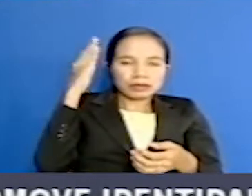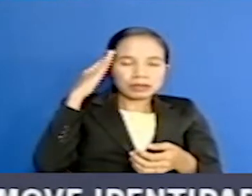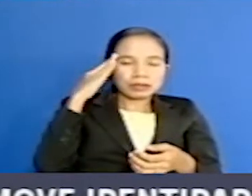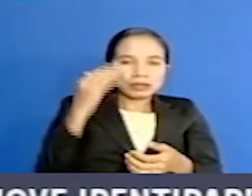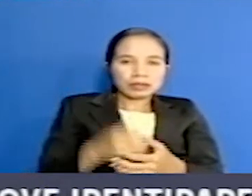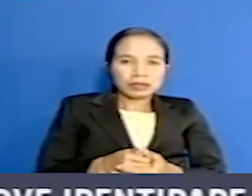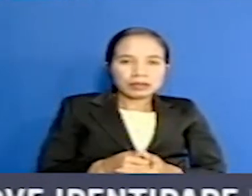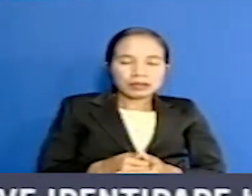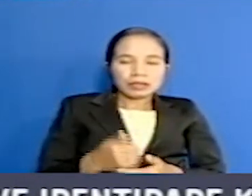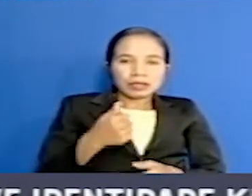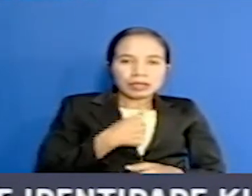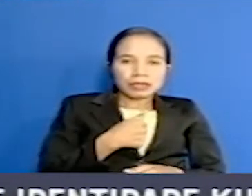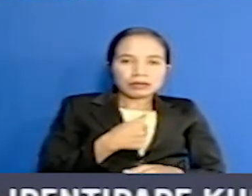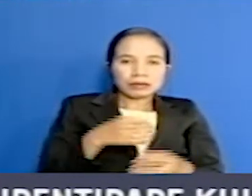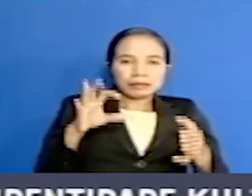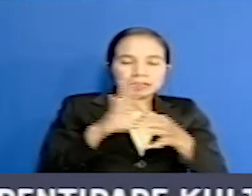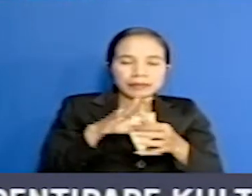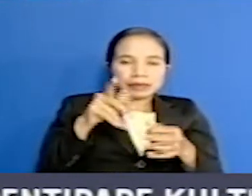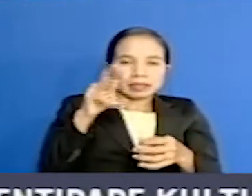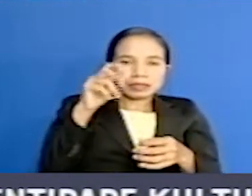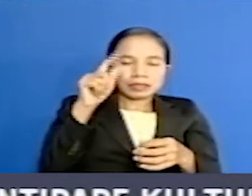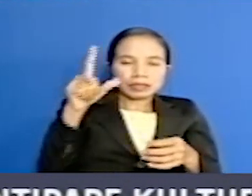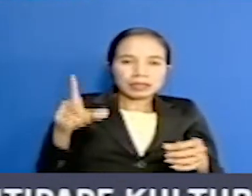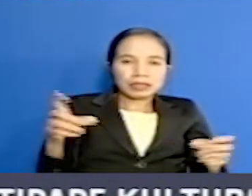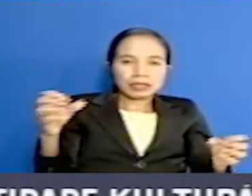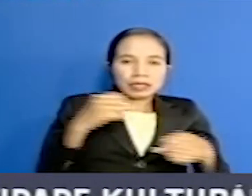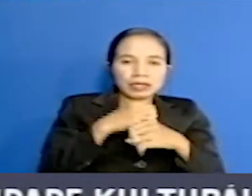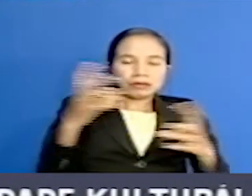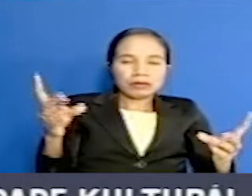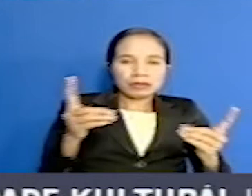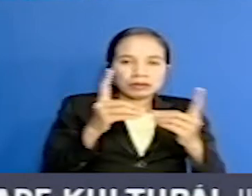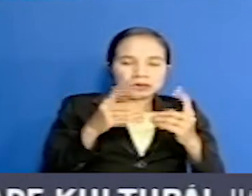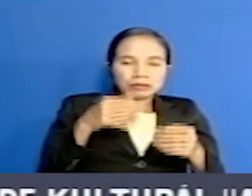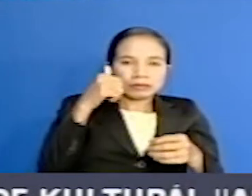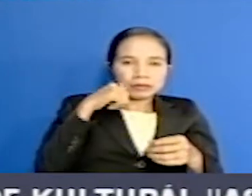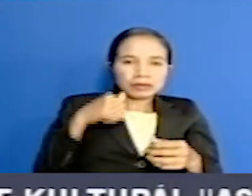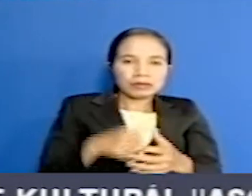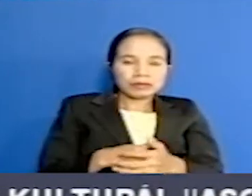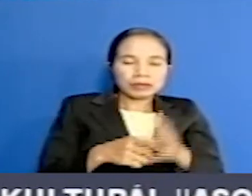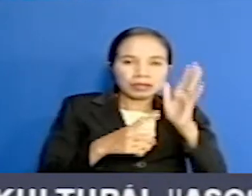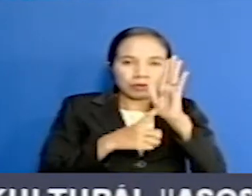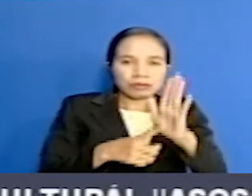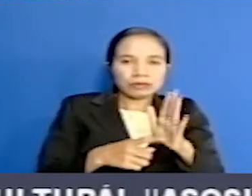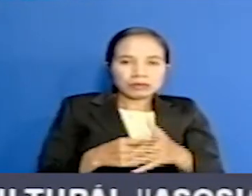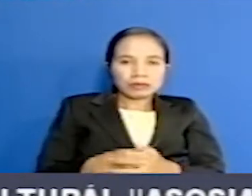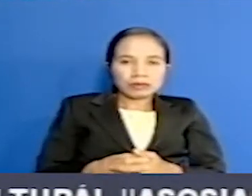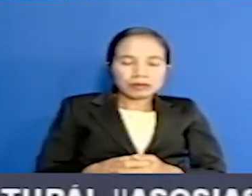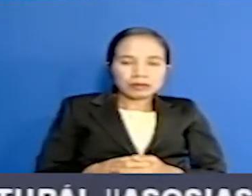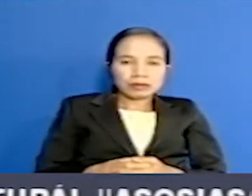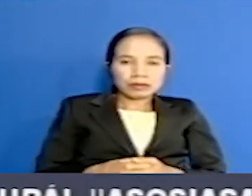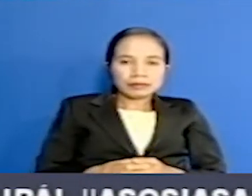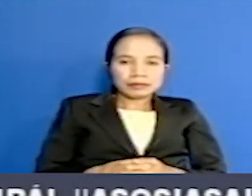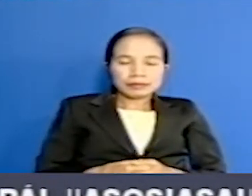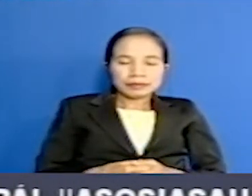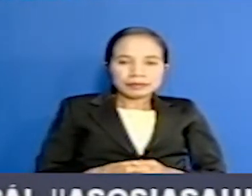aku nebe maga itania oknum penitel sir halu asur kolega sir Timoris, ne latur la refleta balai nebe maga turu kata proteger no servir,